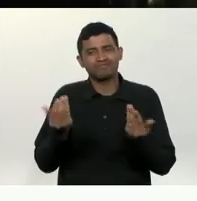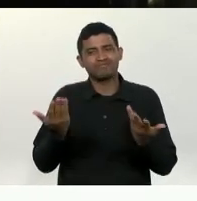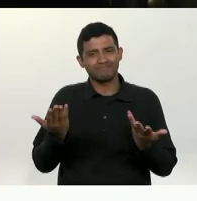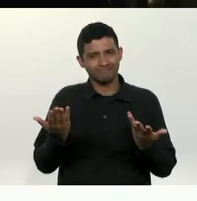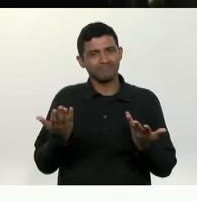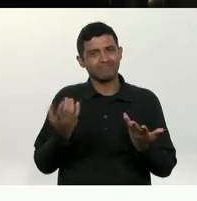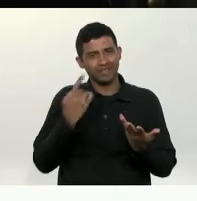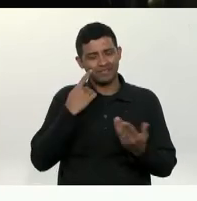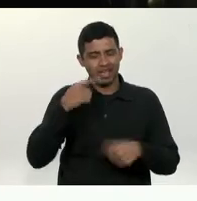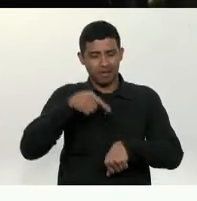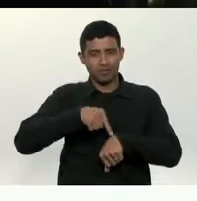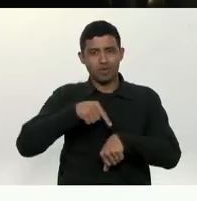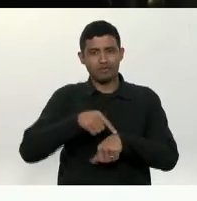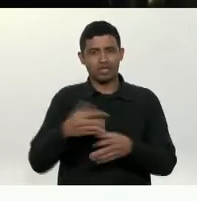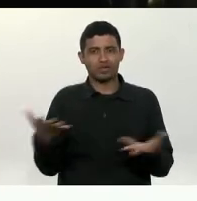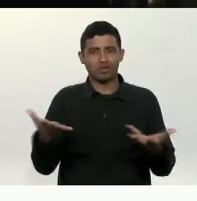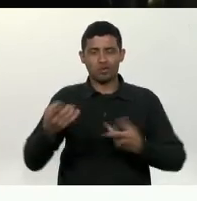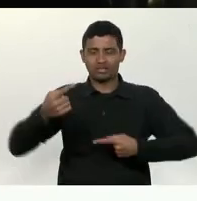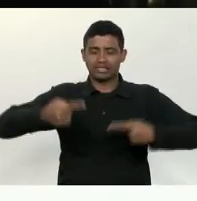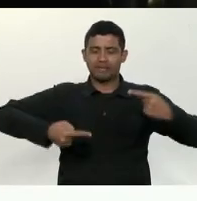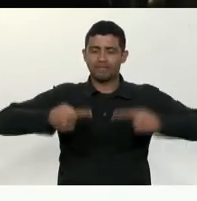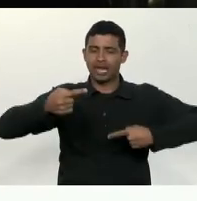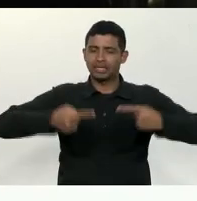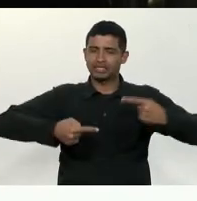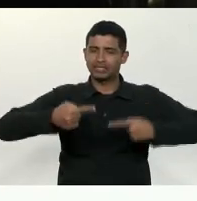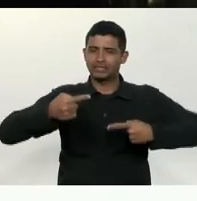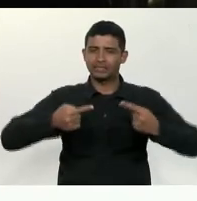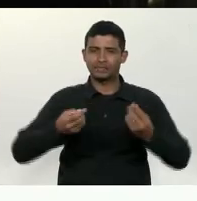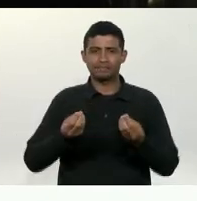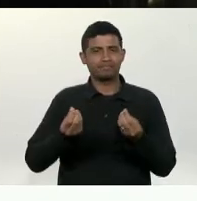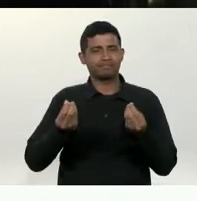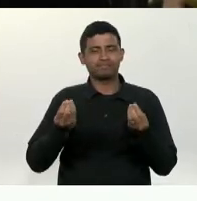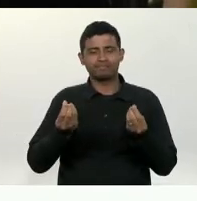momento propício para um debate tão